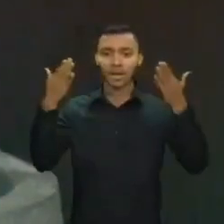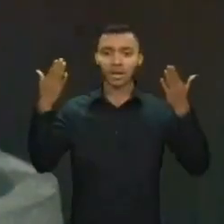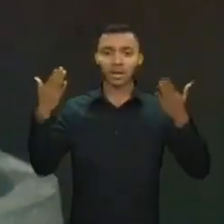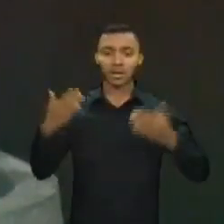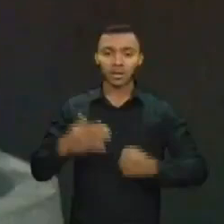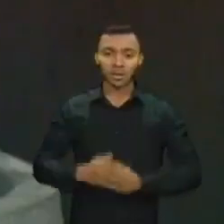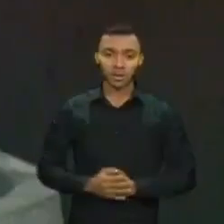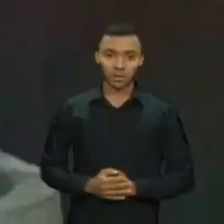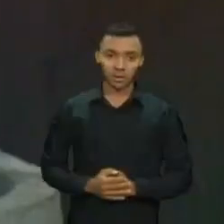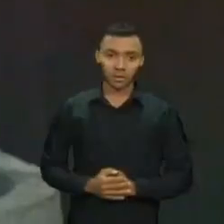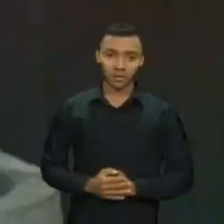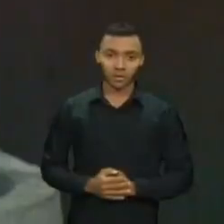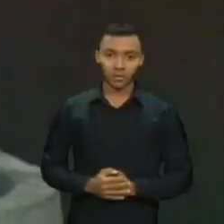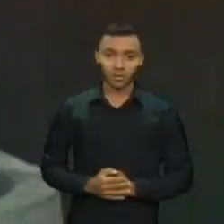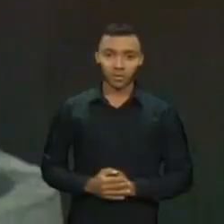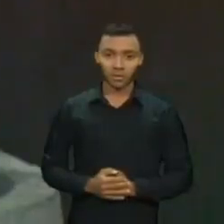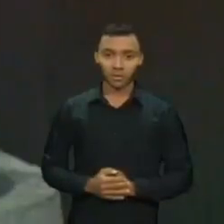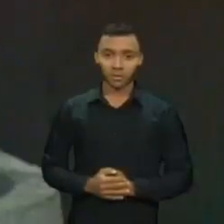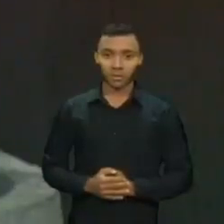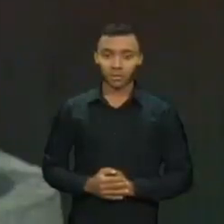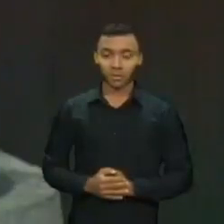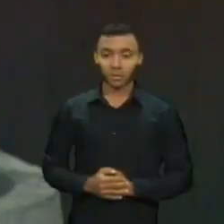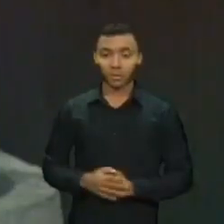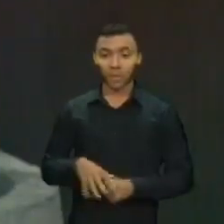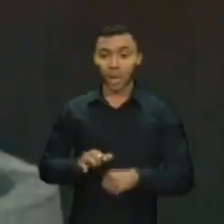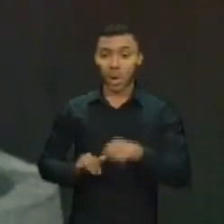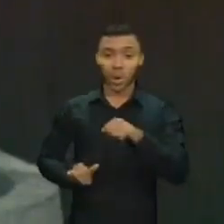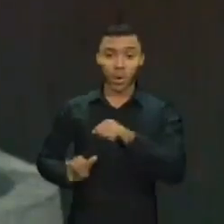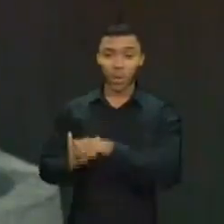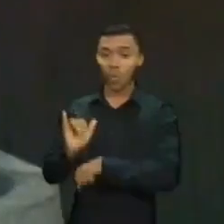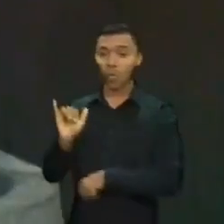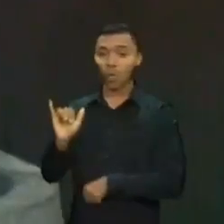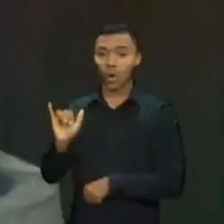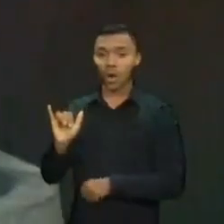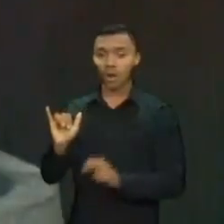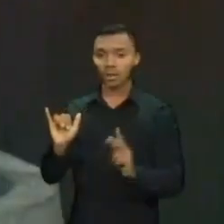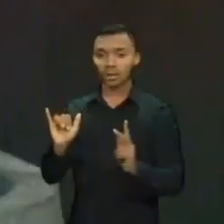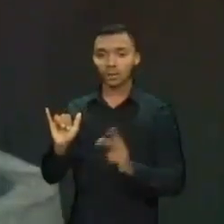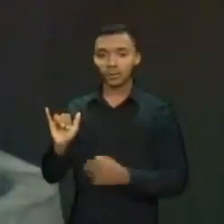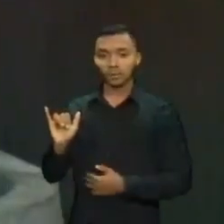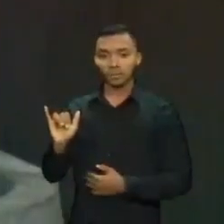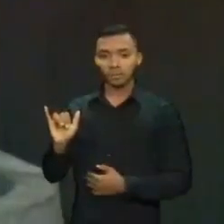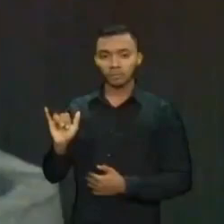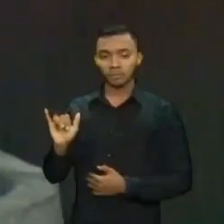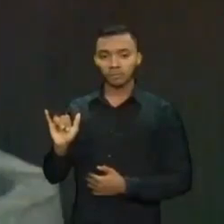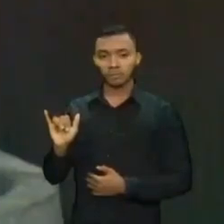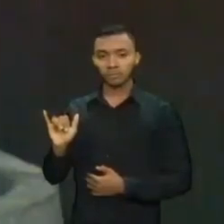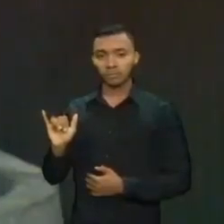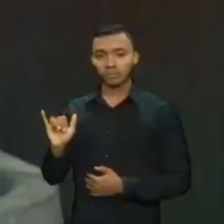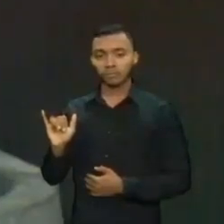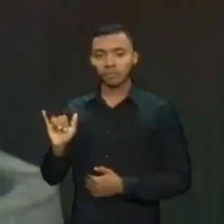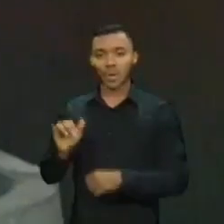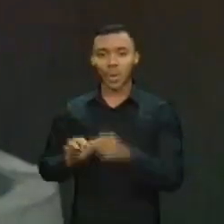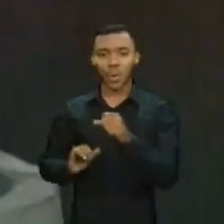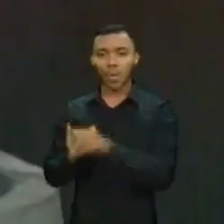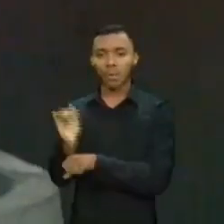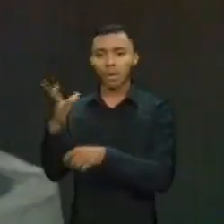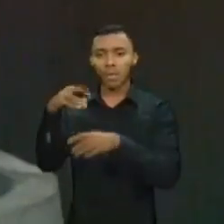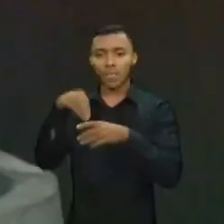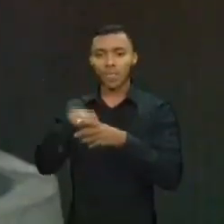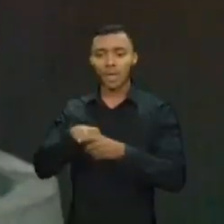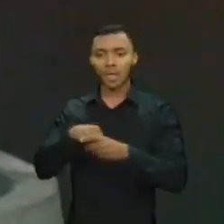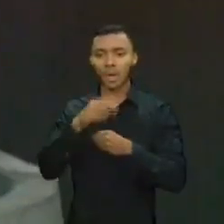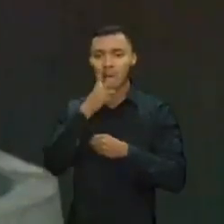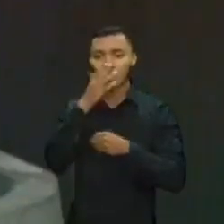Ele gera o caos para colher as condições, inclusive, do golpismo. Veja, ele